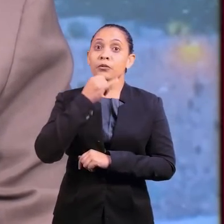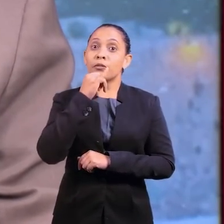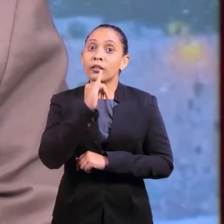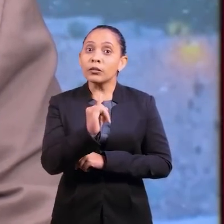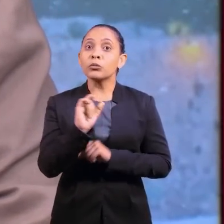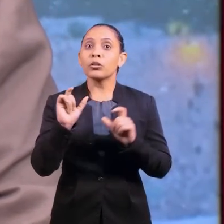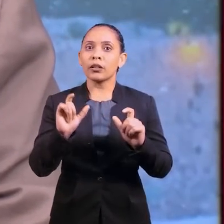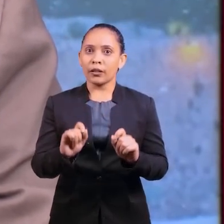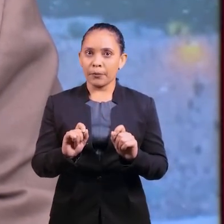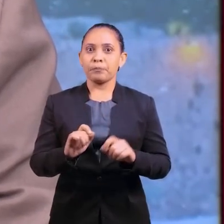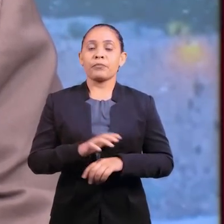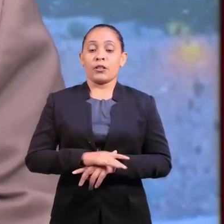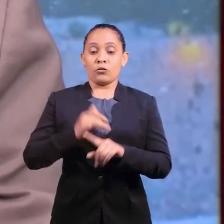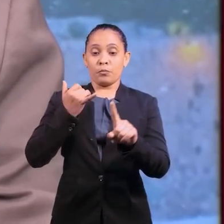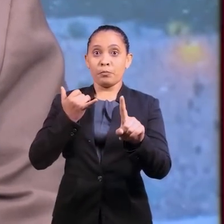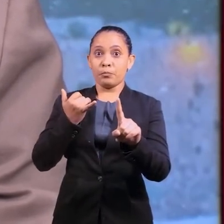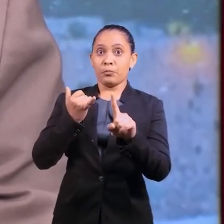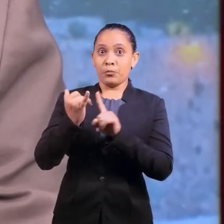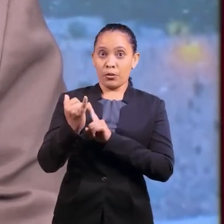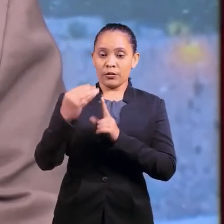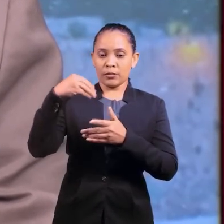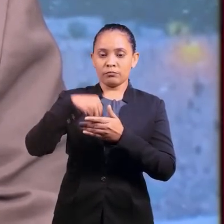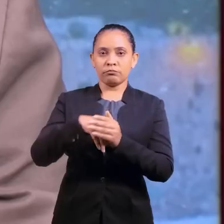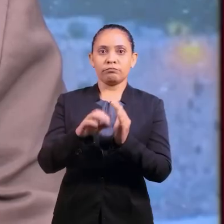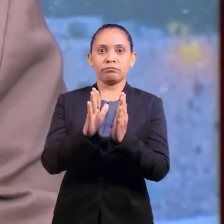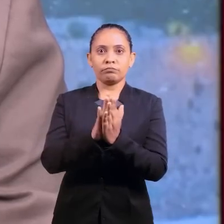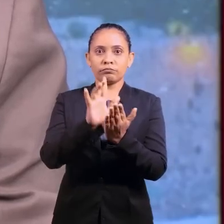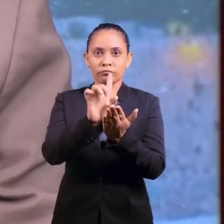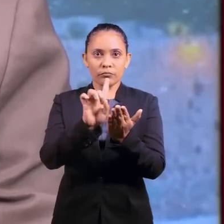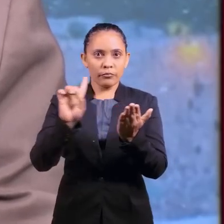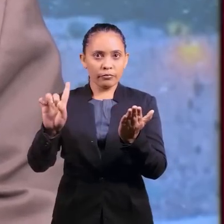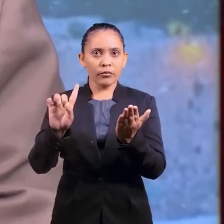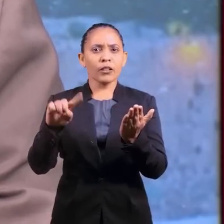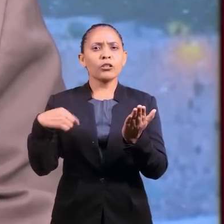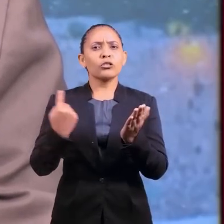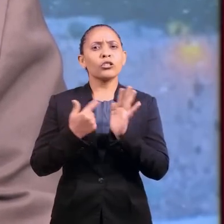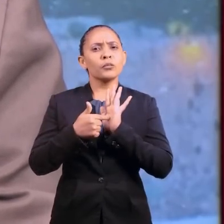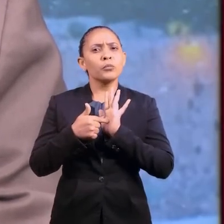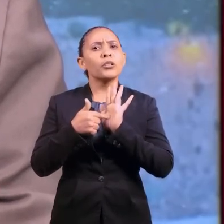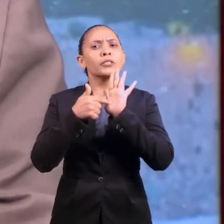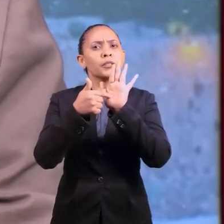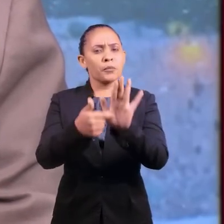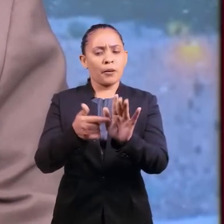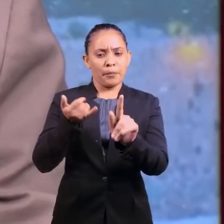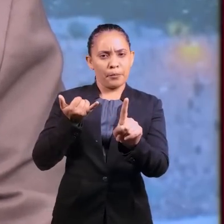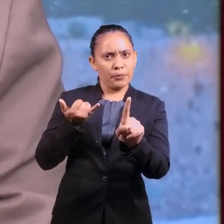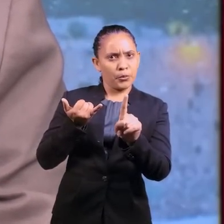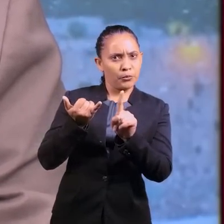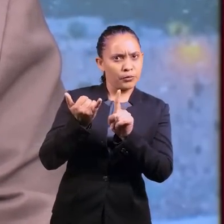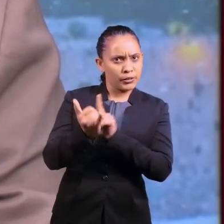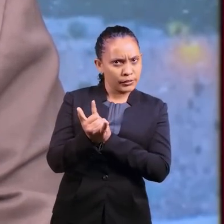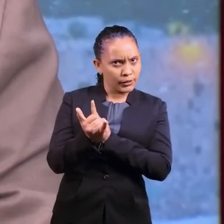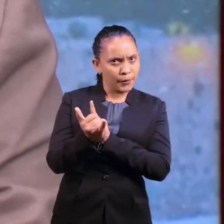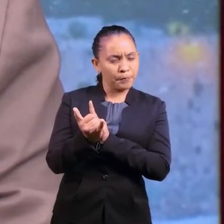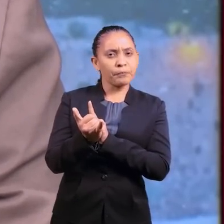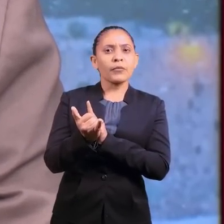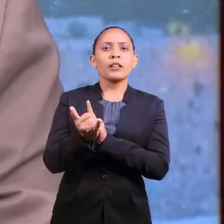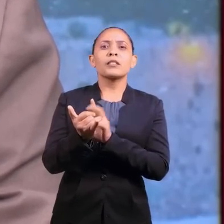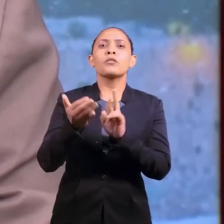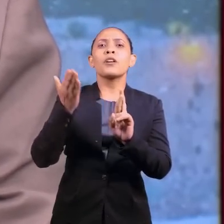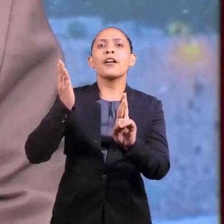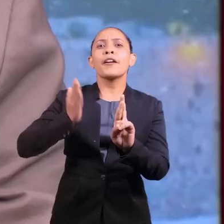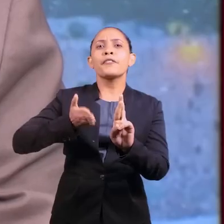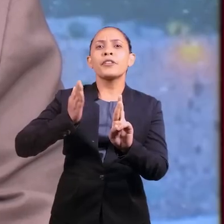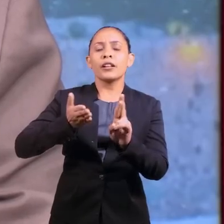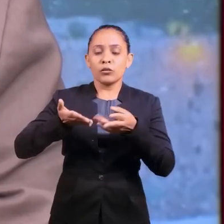profecias bíblicas, né? Então, nós chegamos a tratar das profecias referentes ao nascimento do Senhor